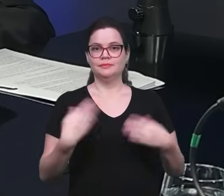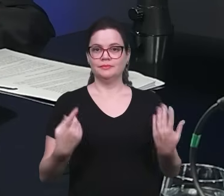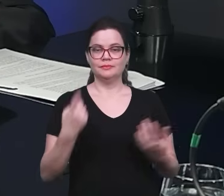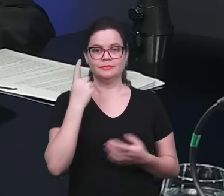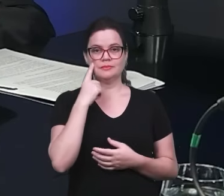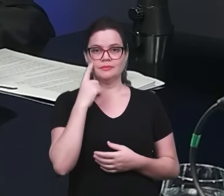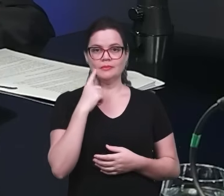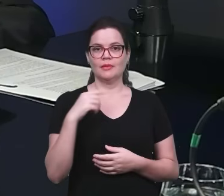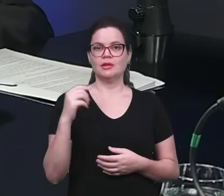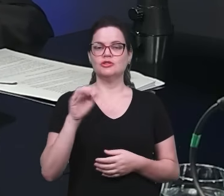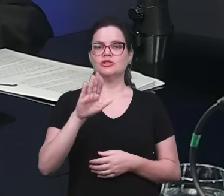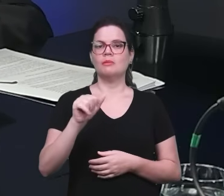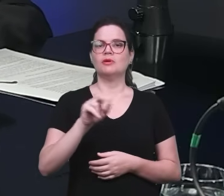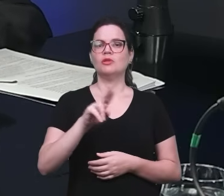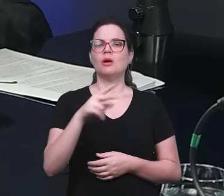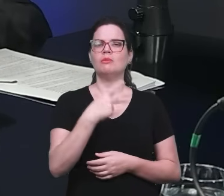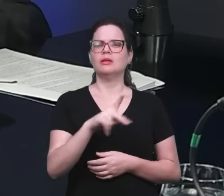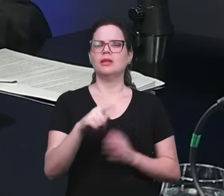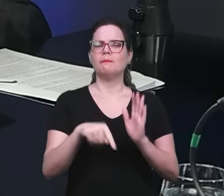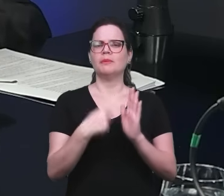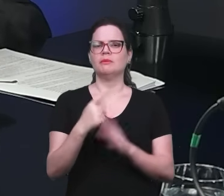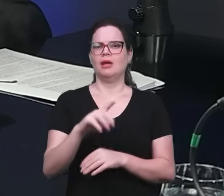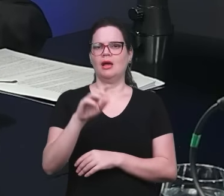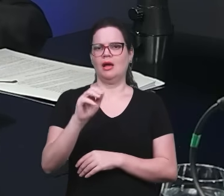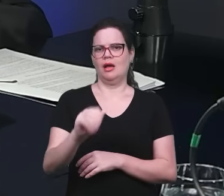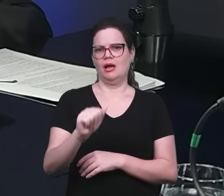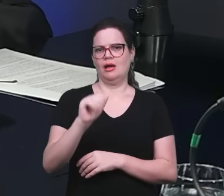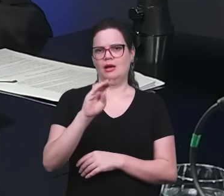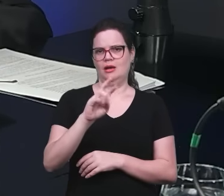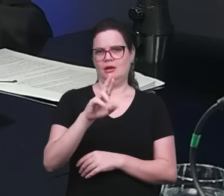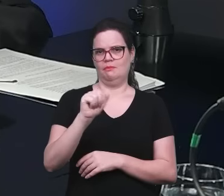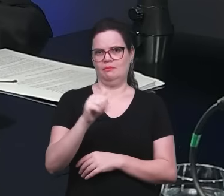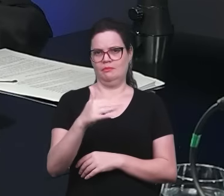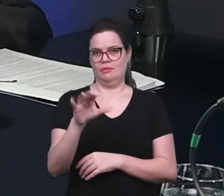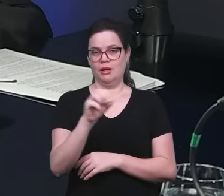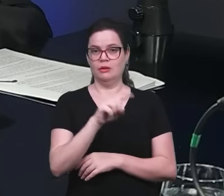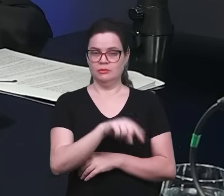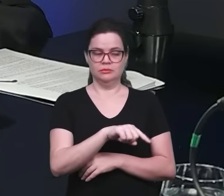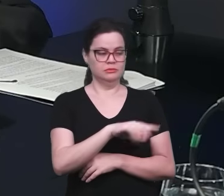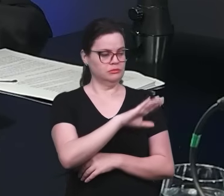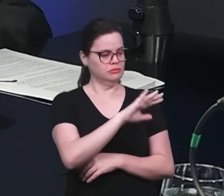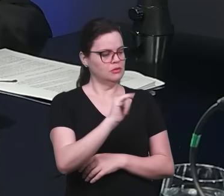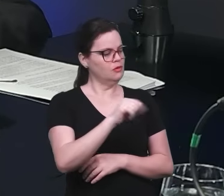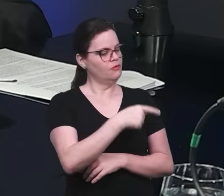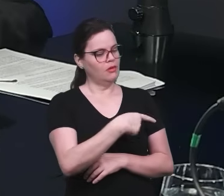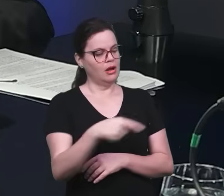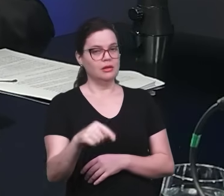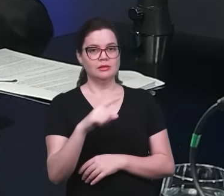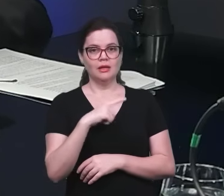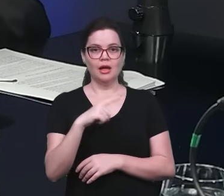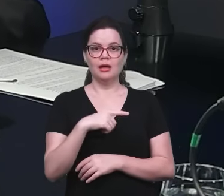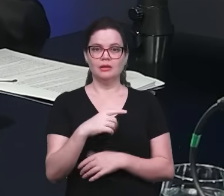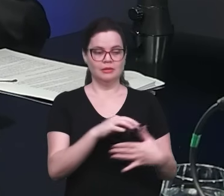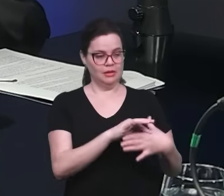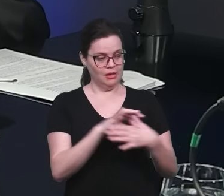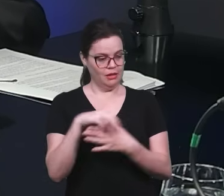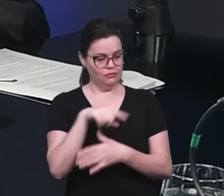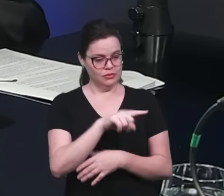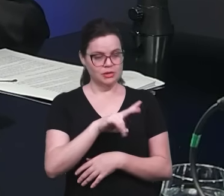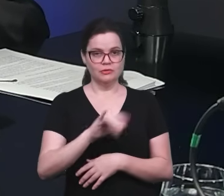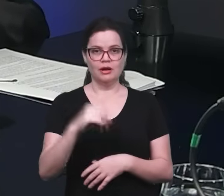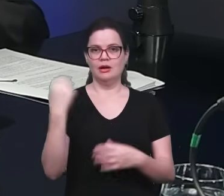muito bem dito pelo pastor Miguel, há um caminho que ele quer te guiar. É um caminho que Abraão, pela